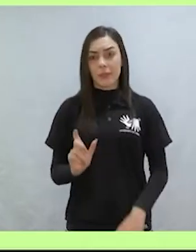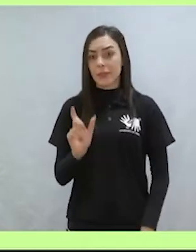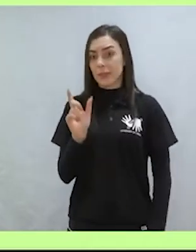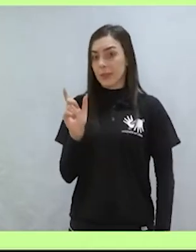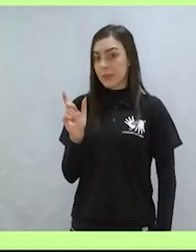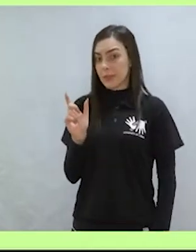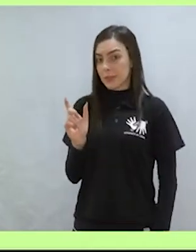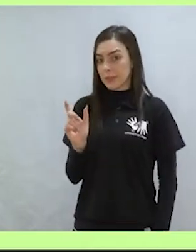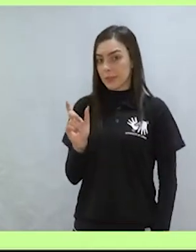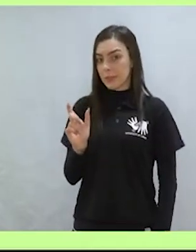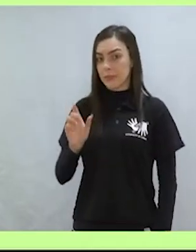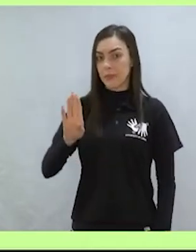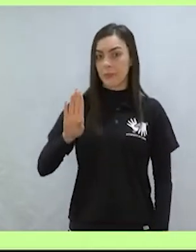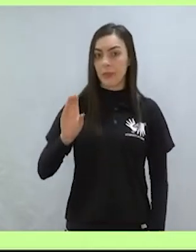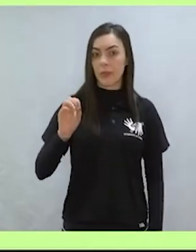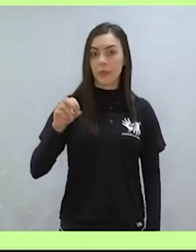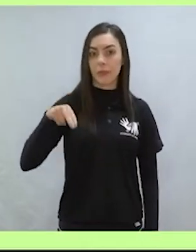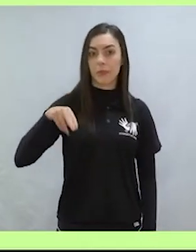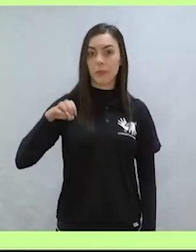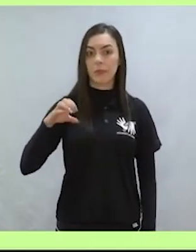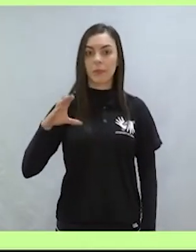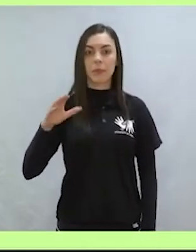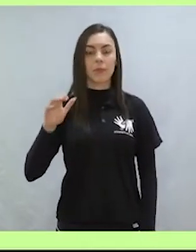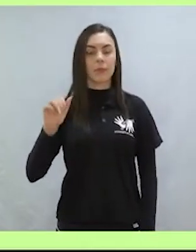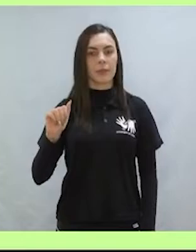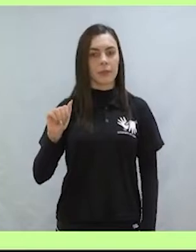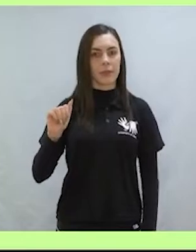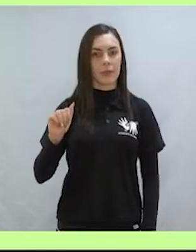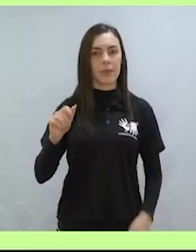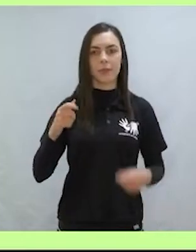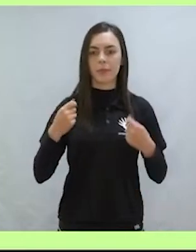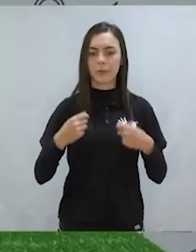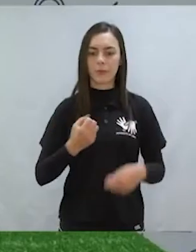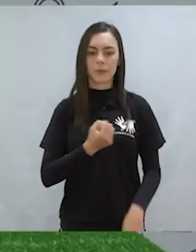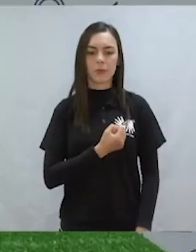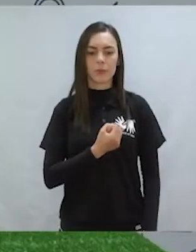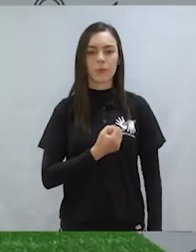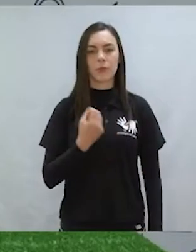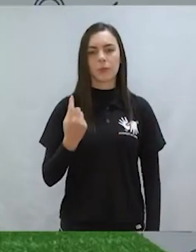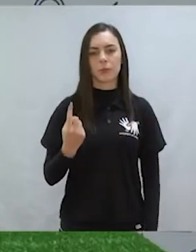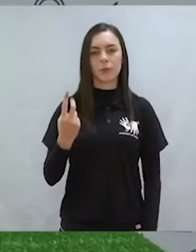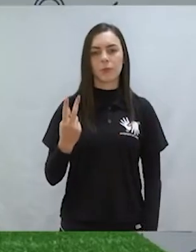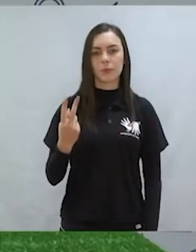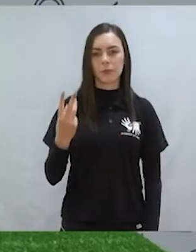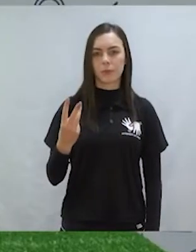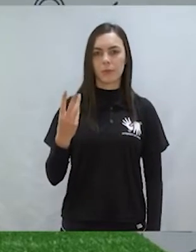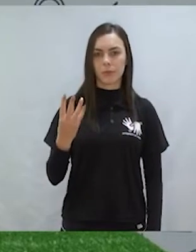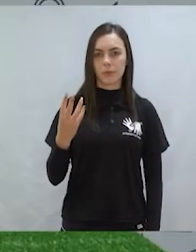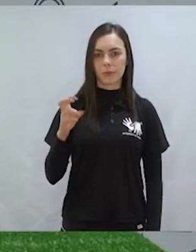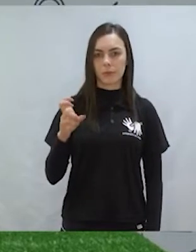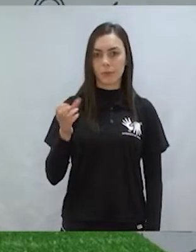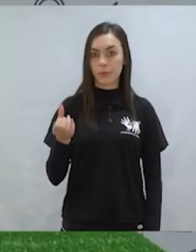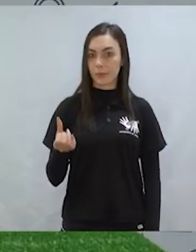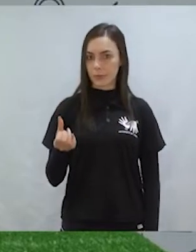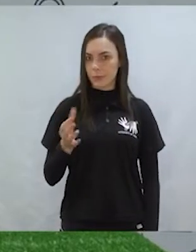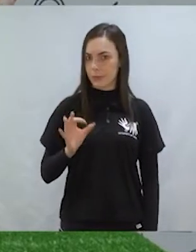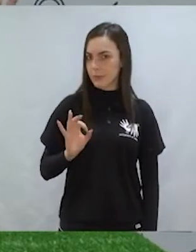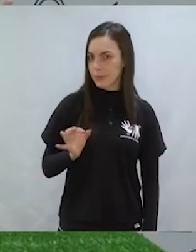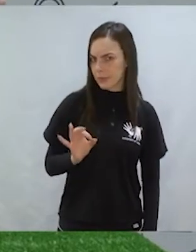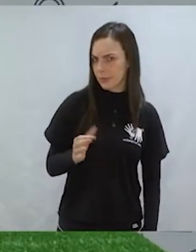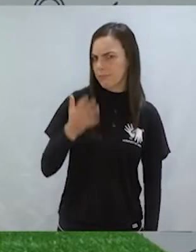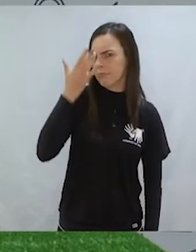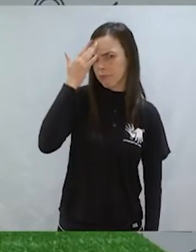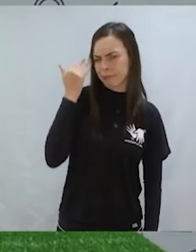a palavra boneca, nós usamos o número 1, 2, 3, 4, 5,